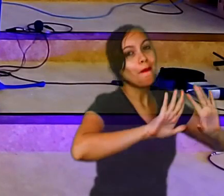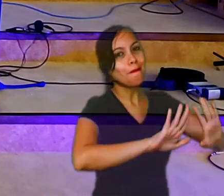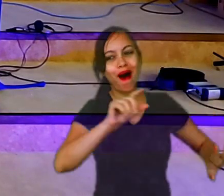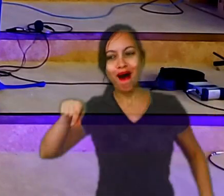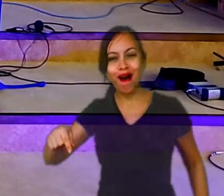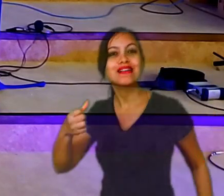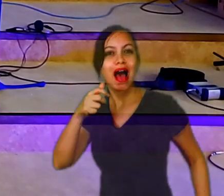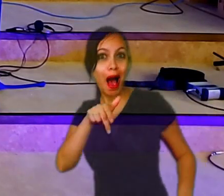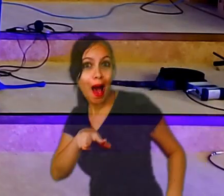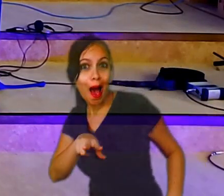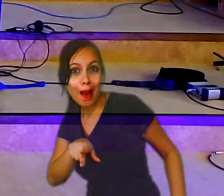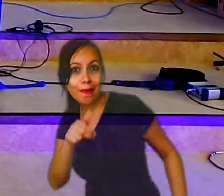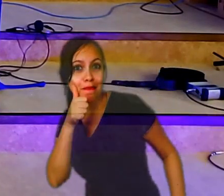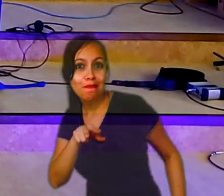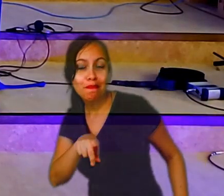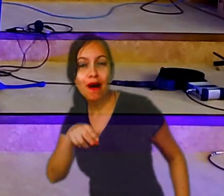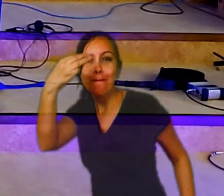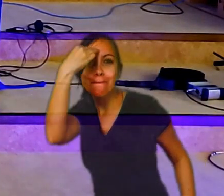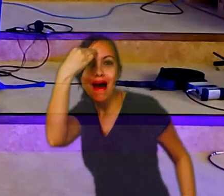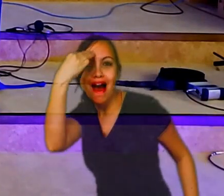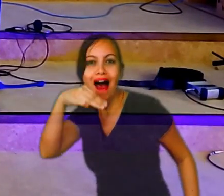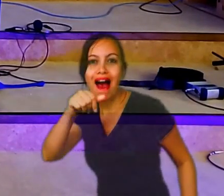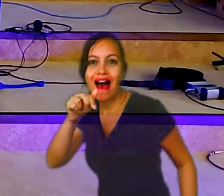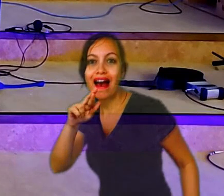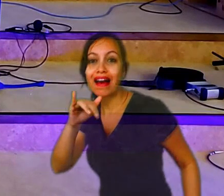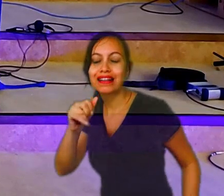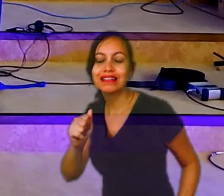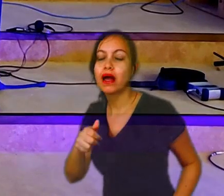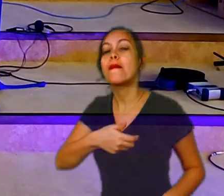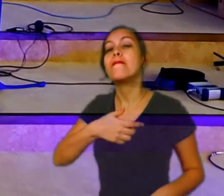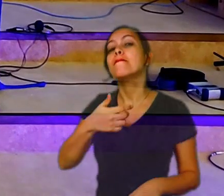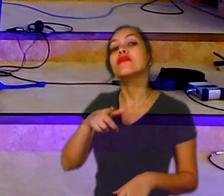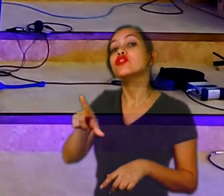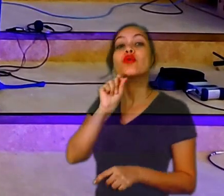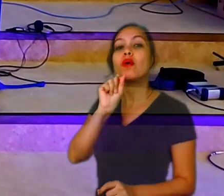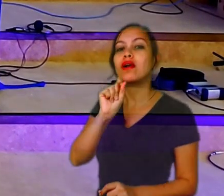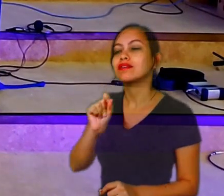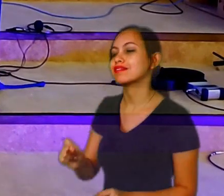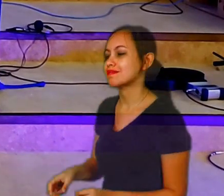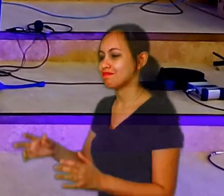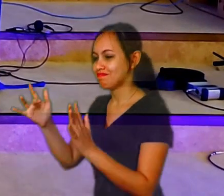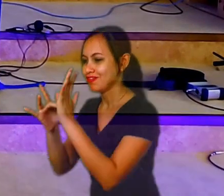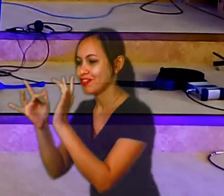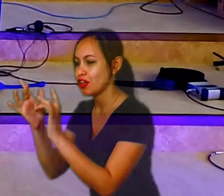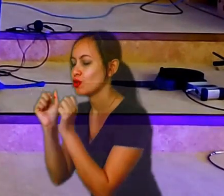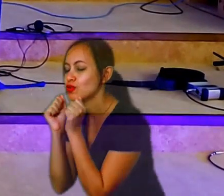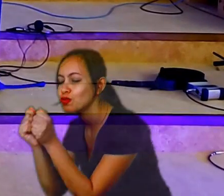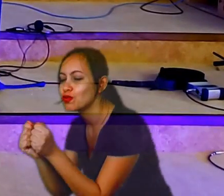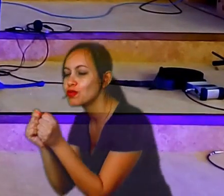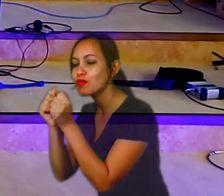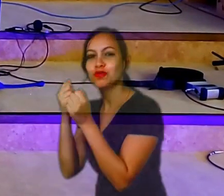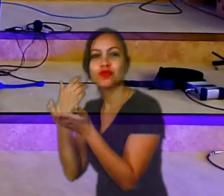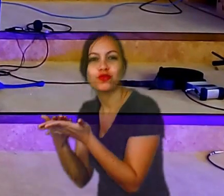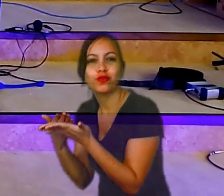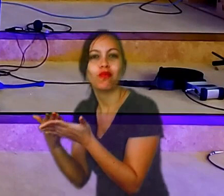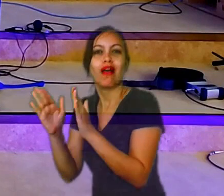de Jesus e o adorou, porque o que é mais importante,